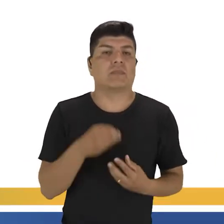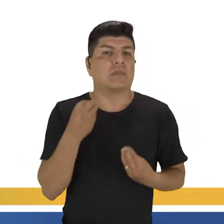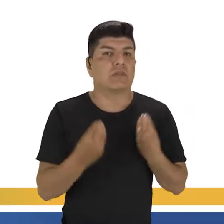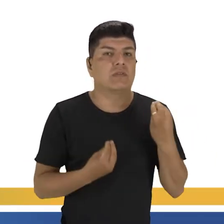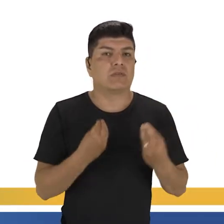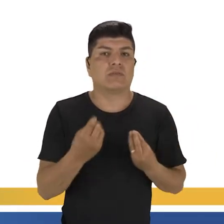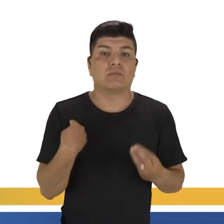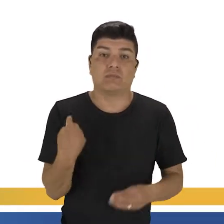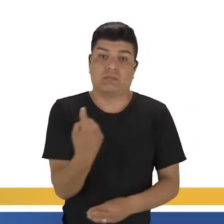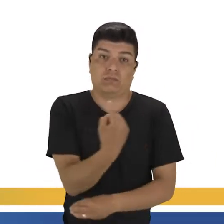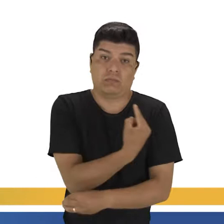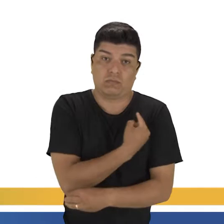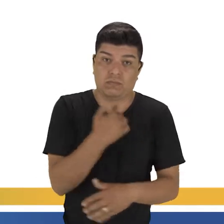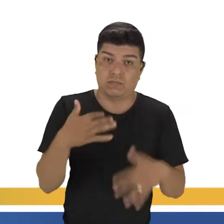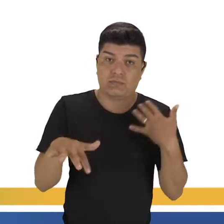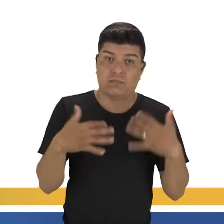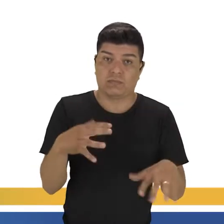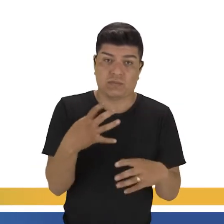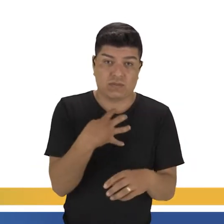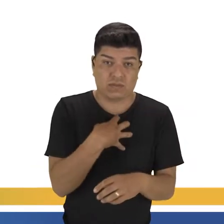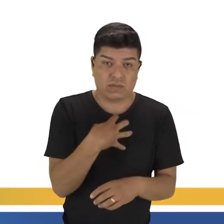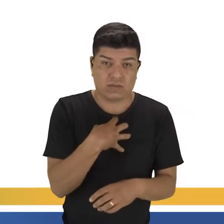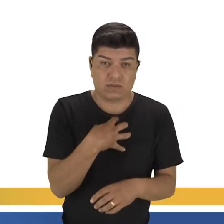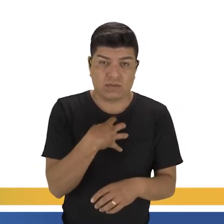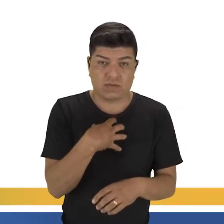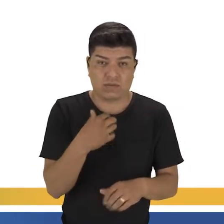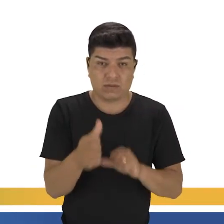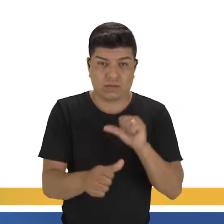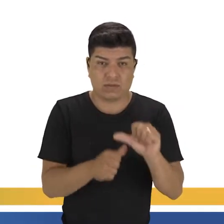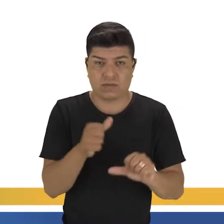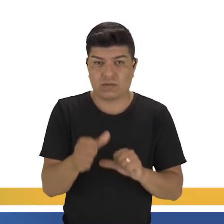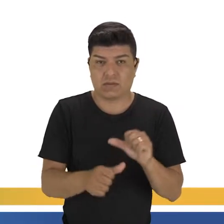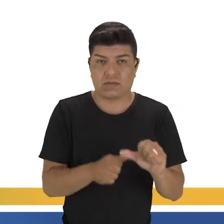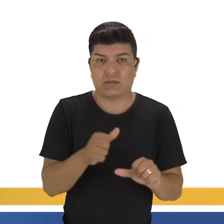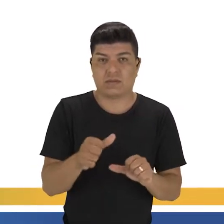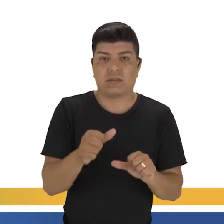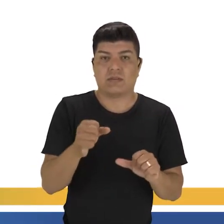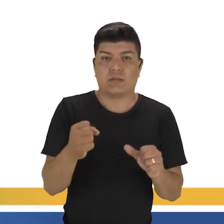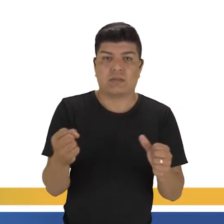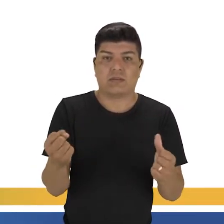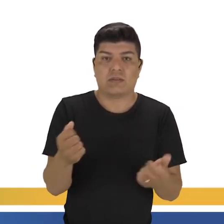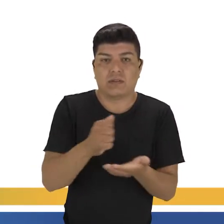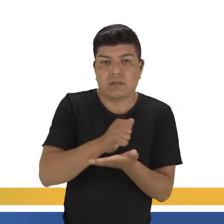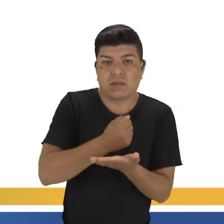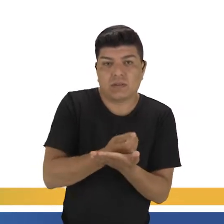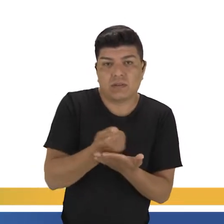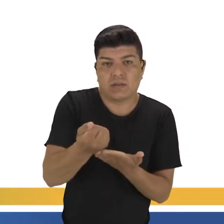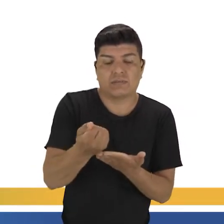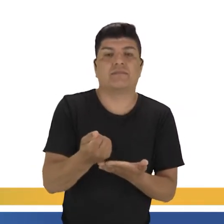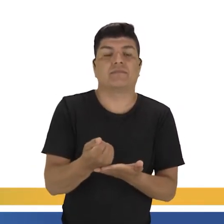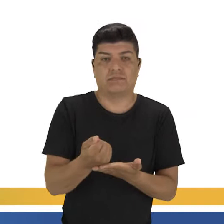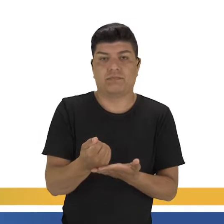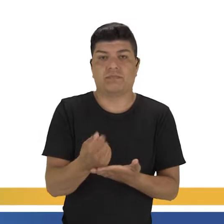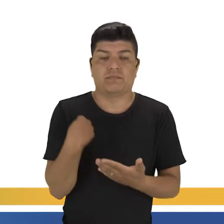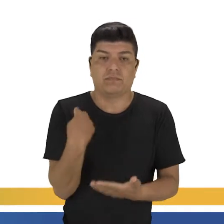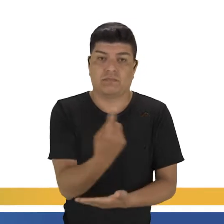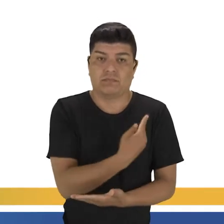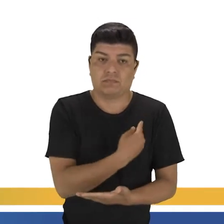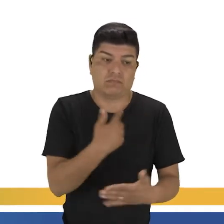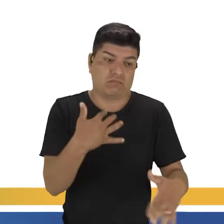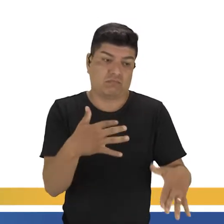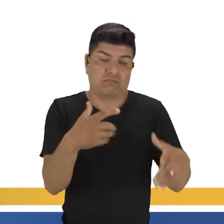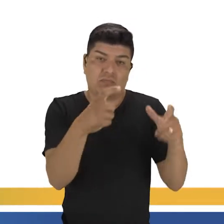nos movemos? São as sensações transformadas em ações. Onde nos movemos é um